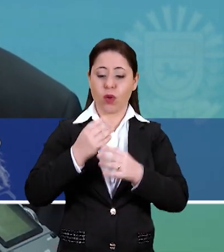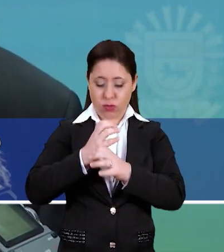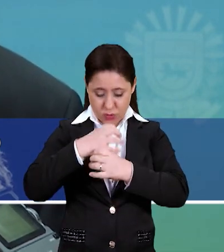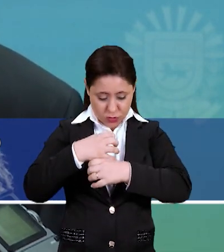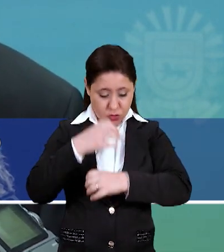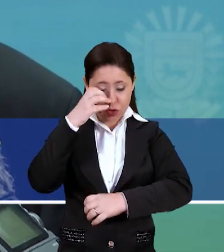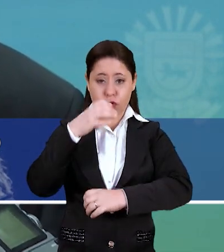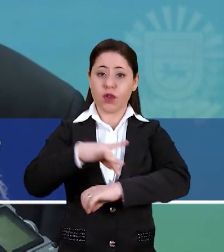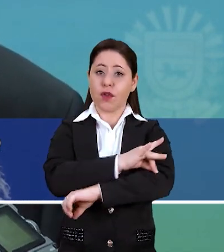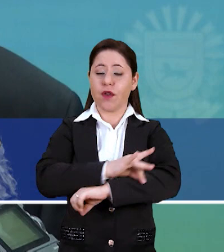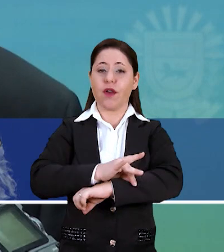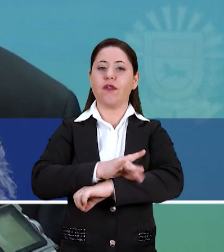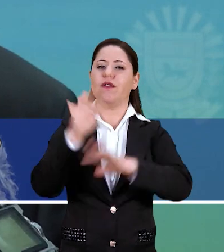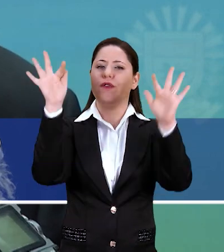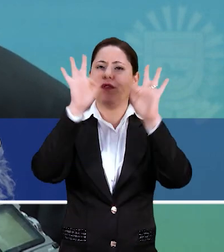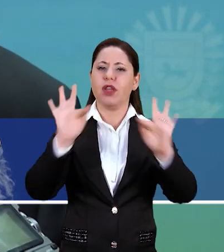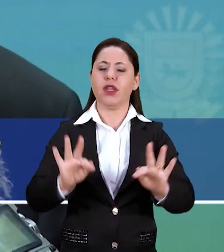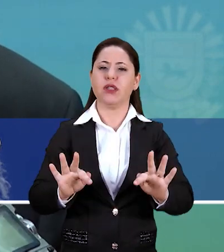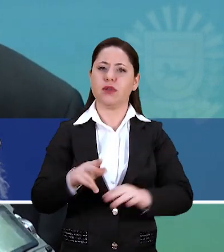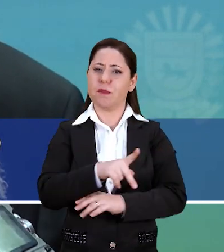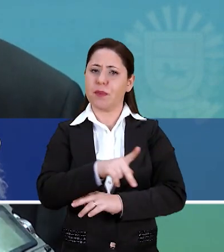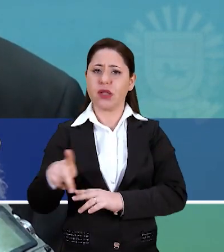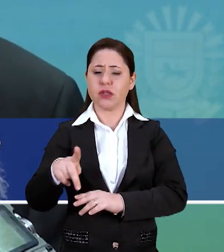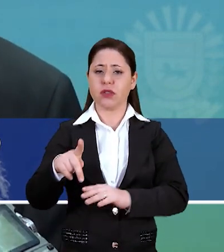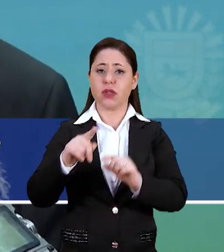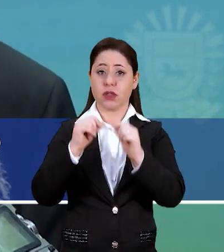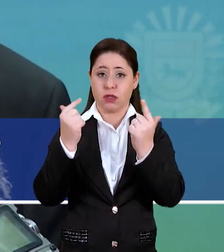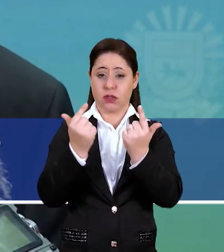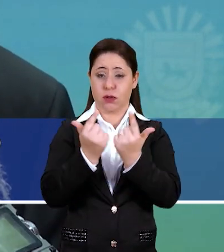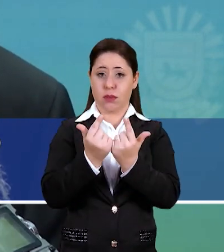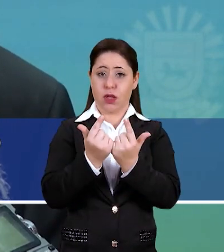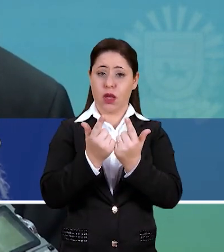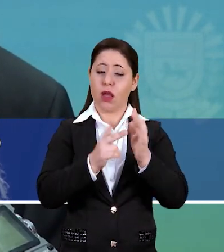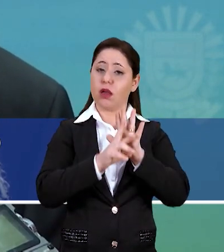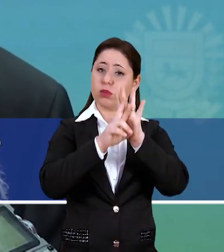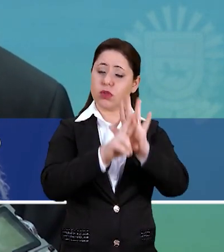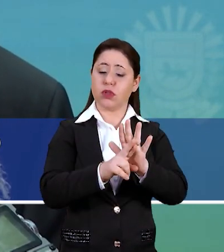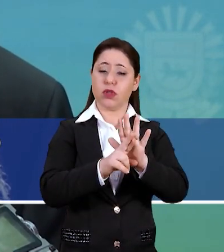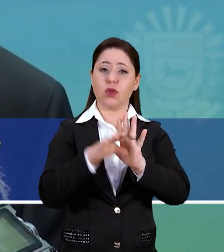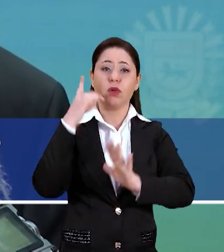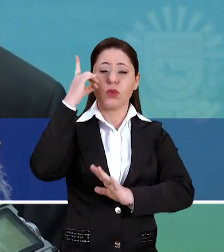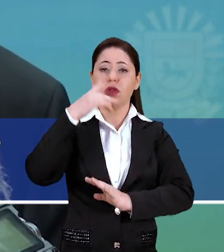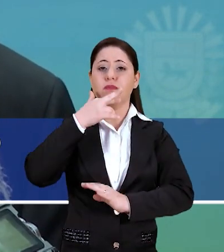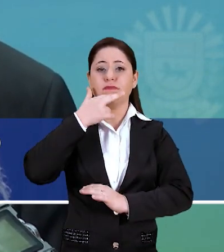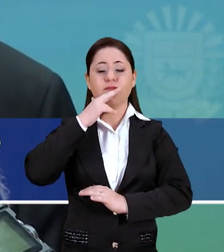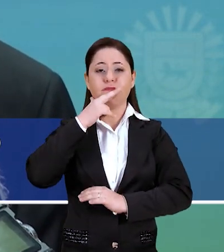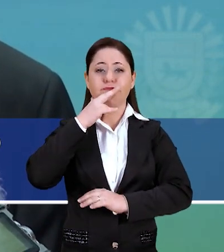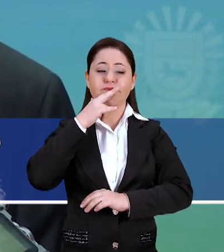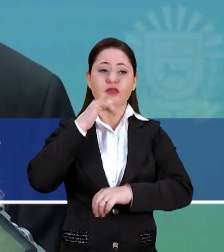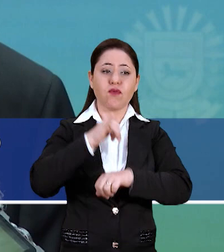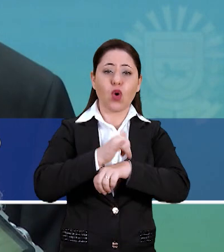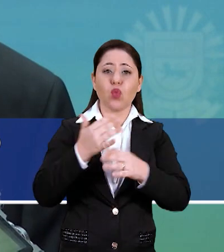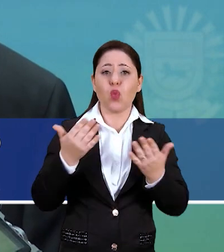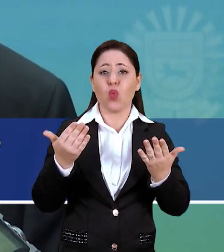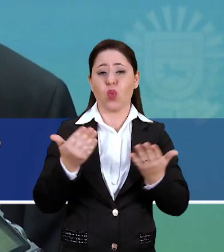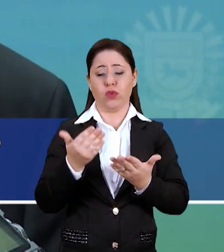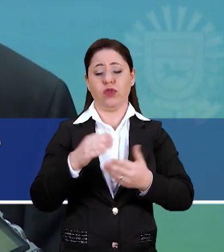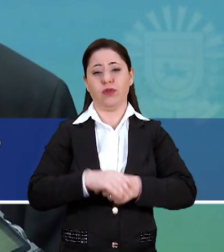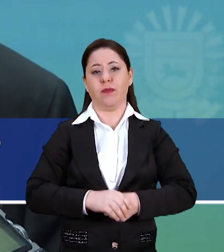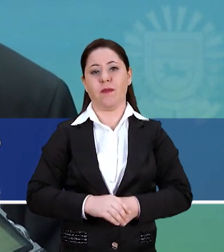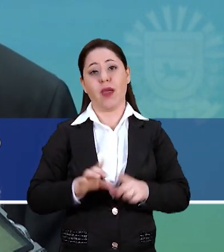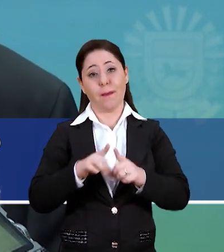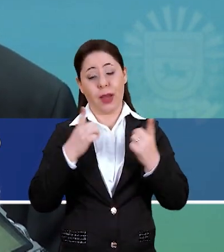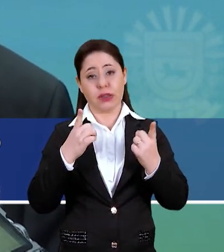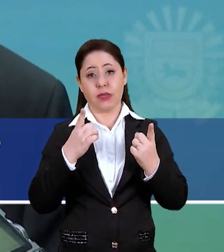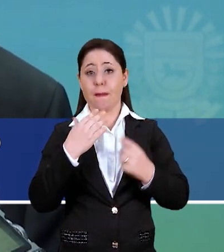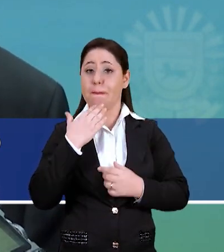sinto muito feliz de estar presidindo a casa nesse momento e também representando o deputado Renato Câmara, que não pôde estar presente, mas